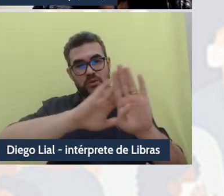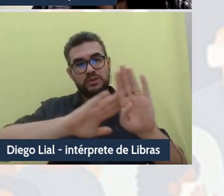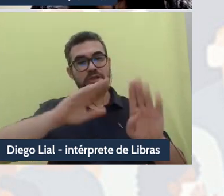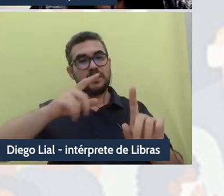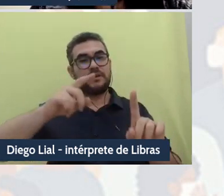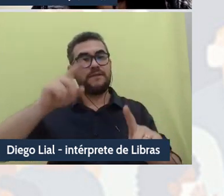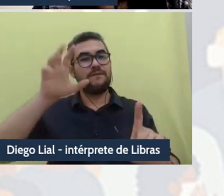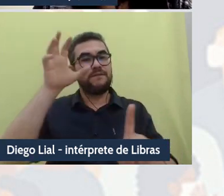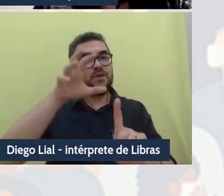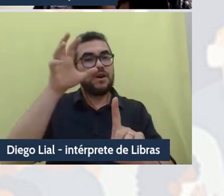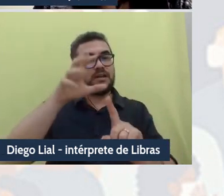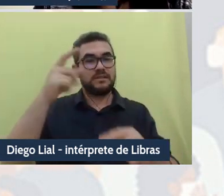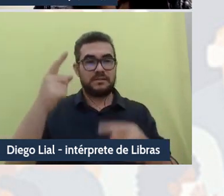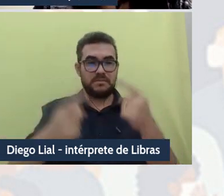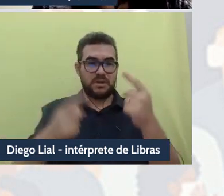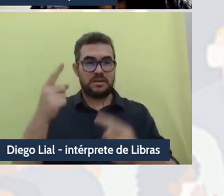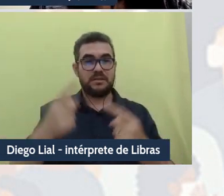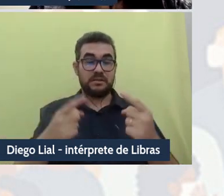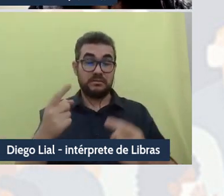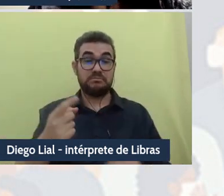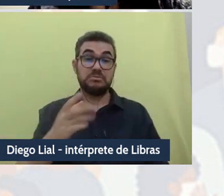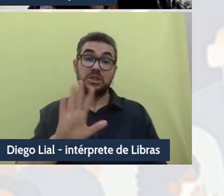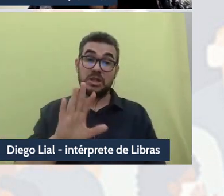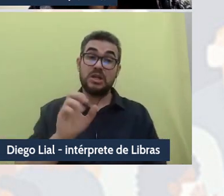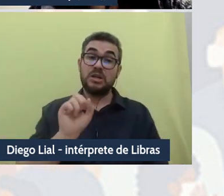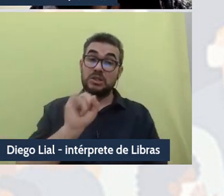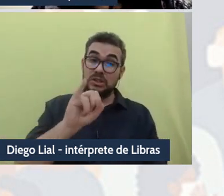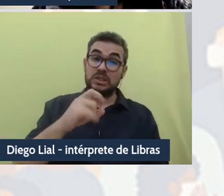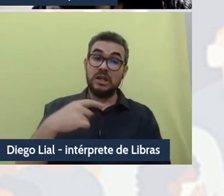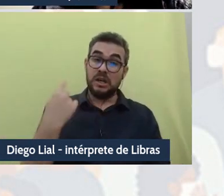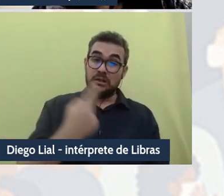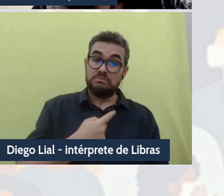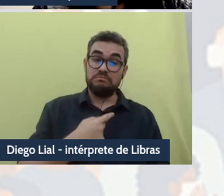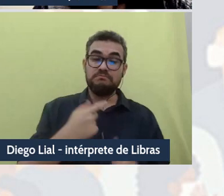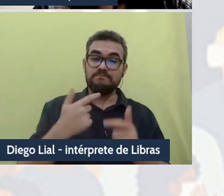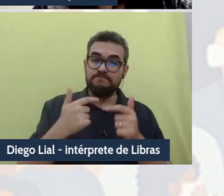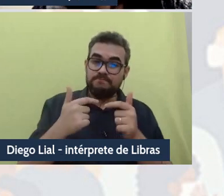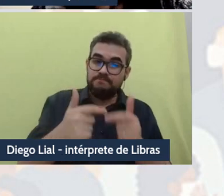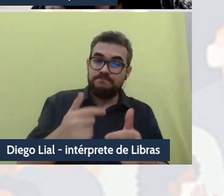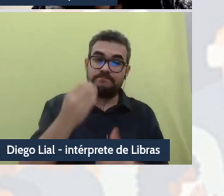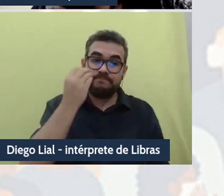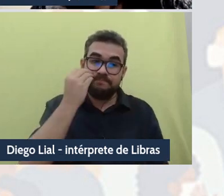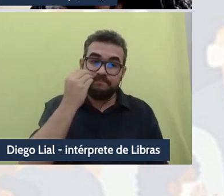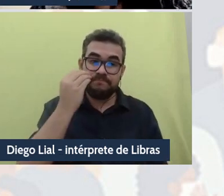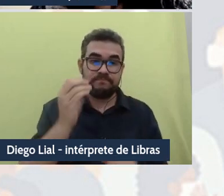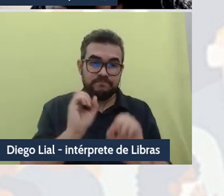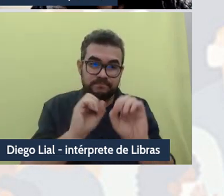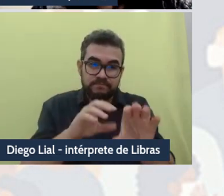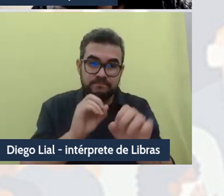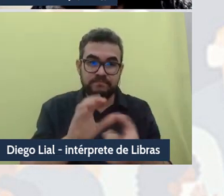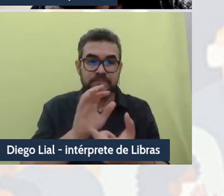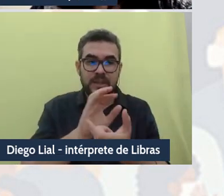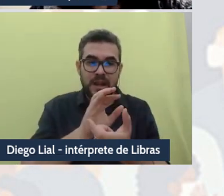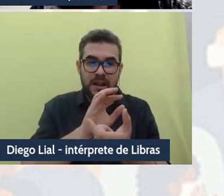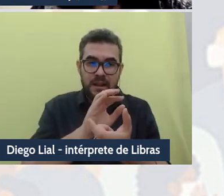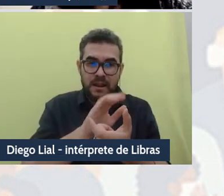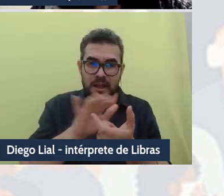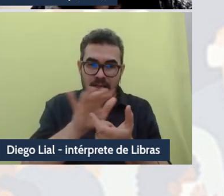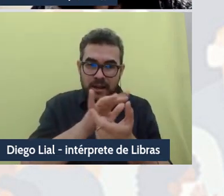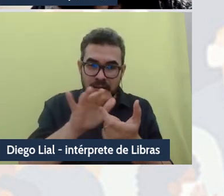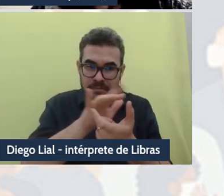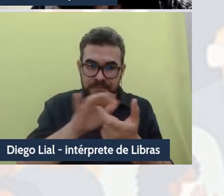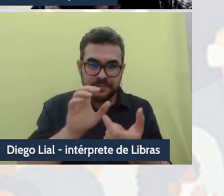né, que os letramentos ou os textos sejam imparciais, estamos assumindo posições que são